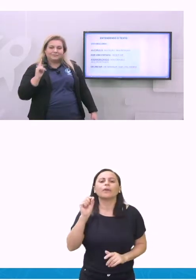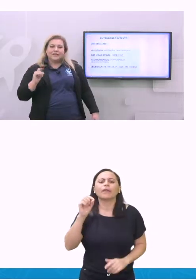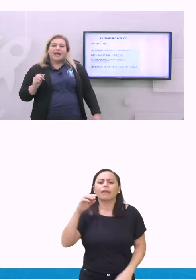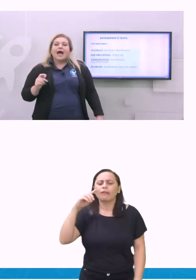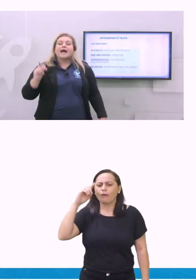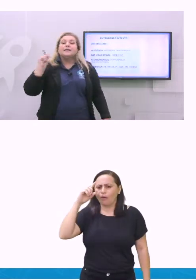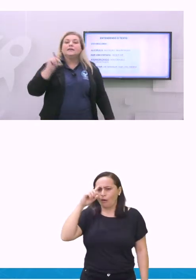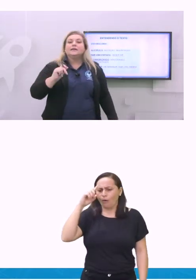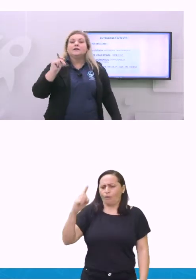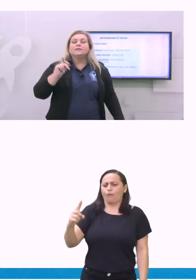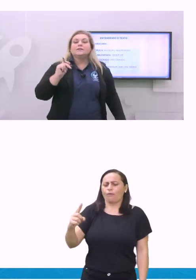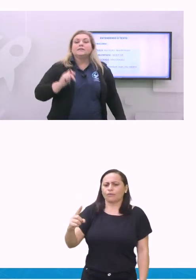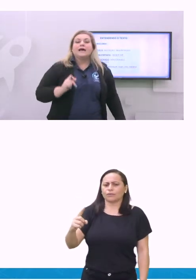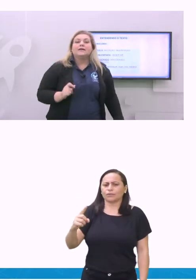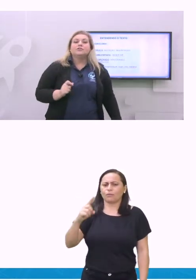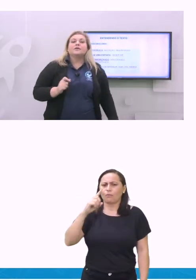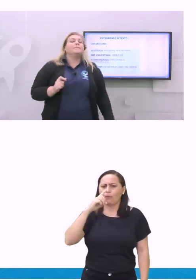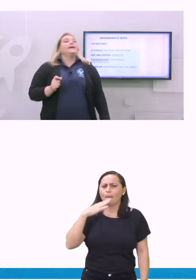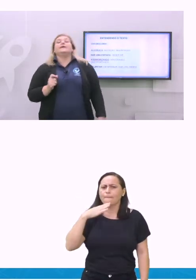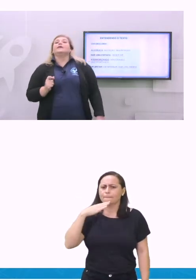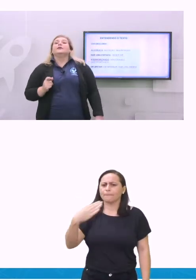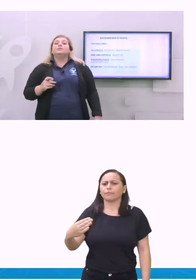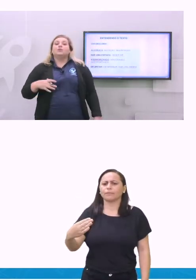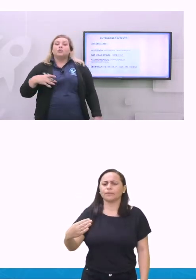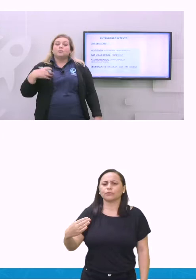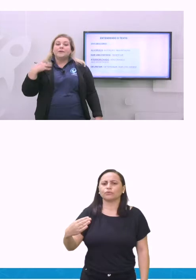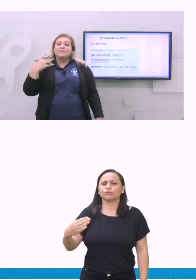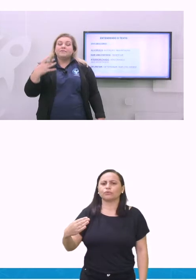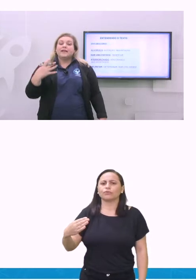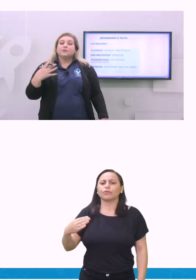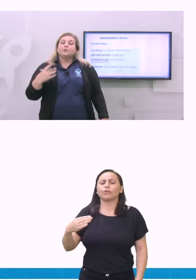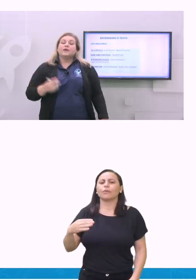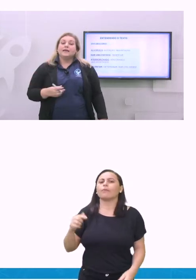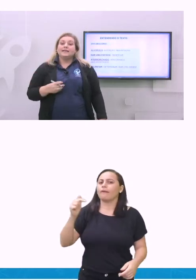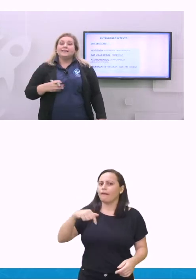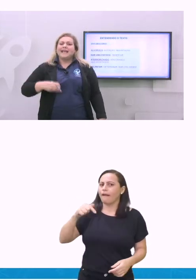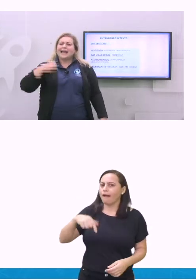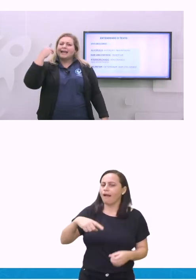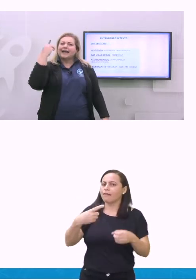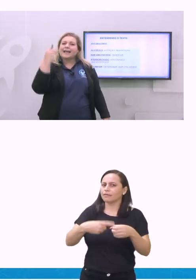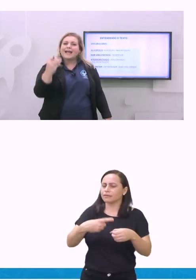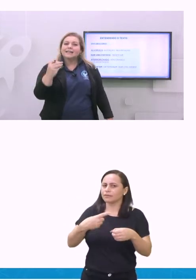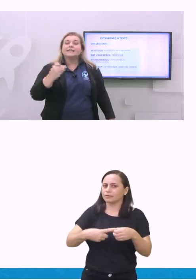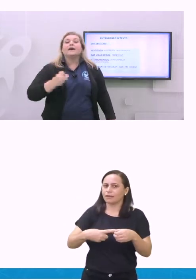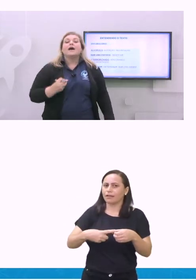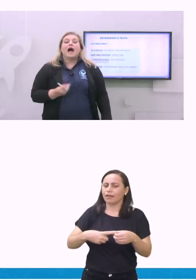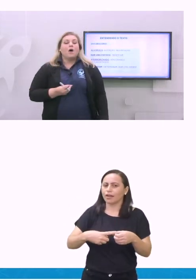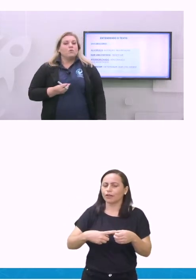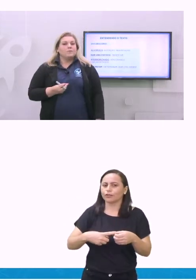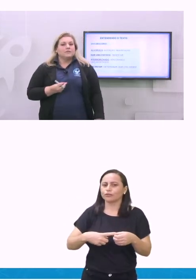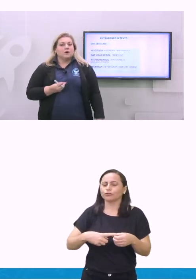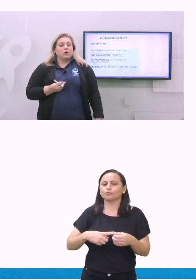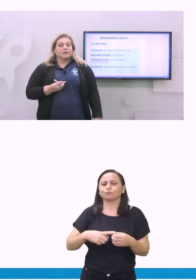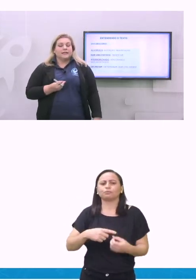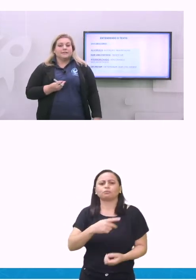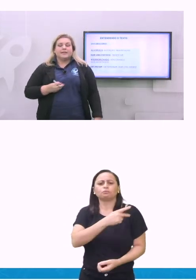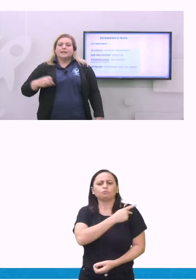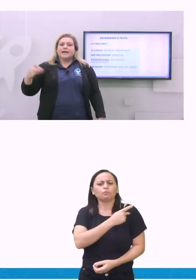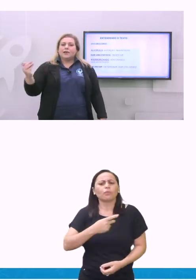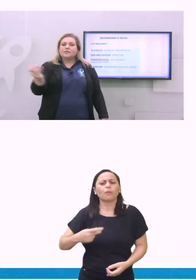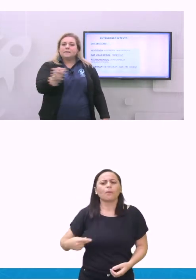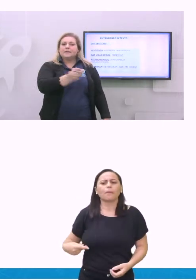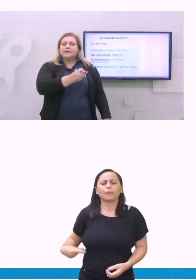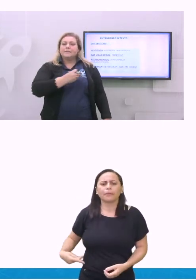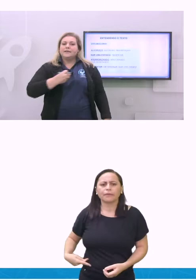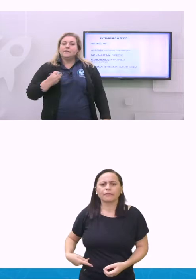ordem. Aqui na nossa cidade também, o nosso prefeito, ele decreta algumas ordens.